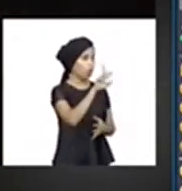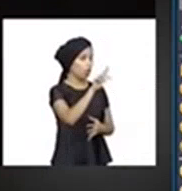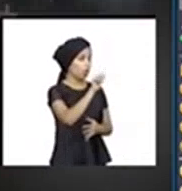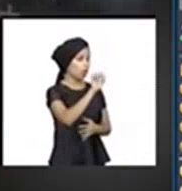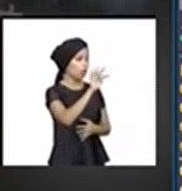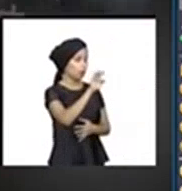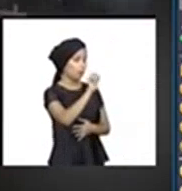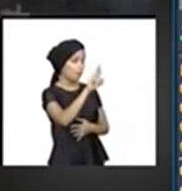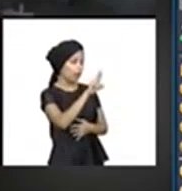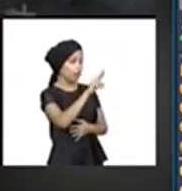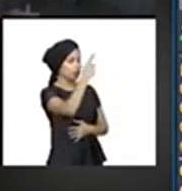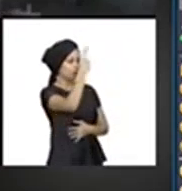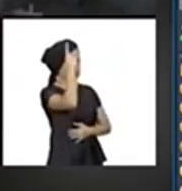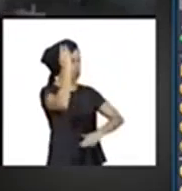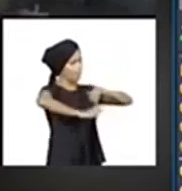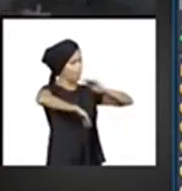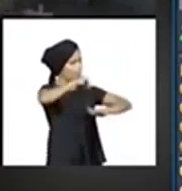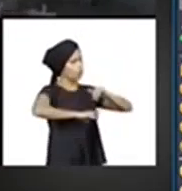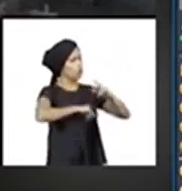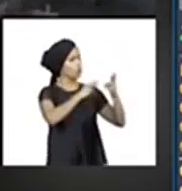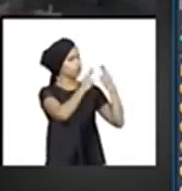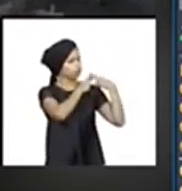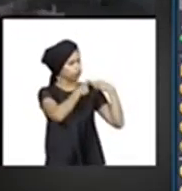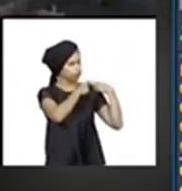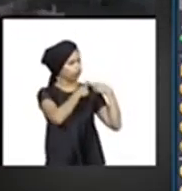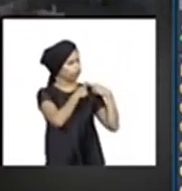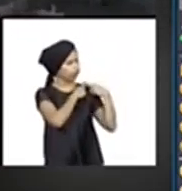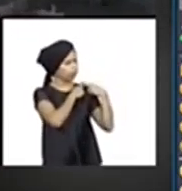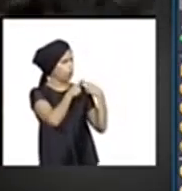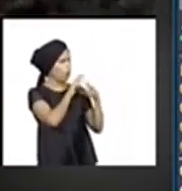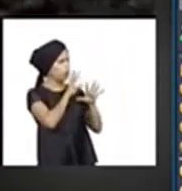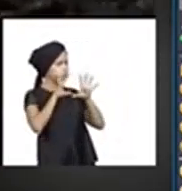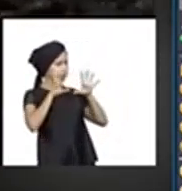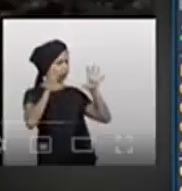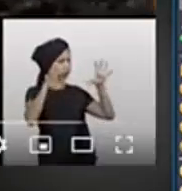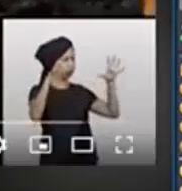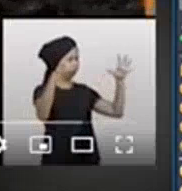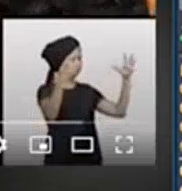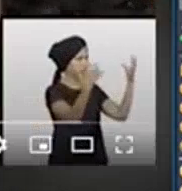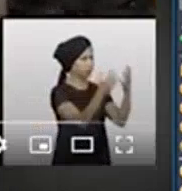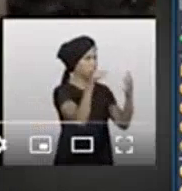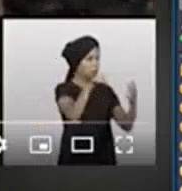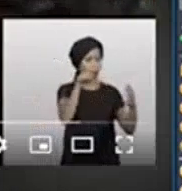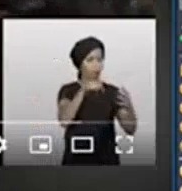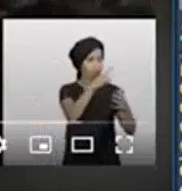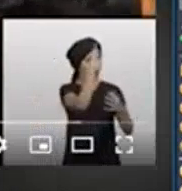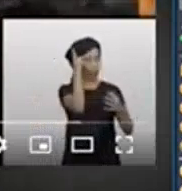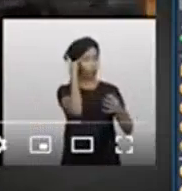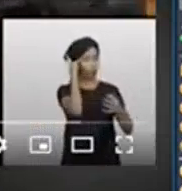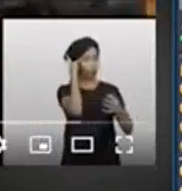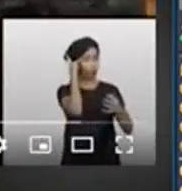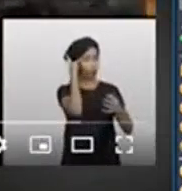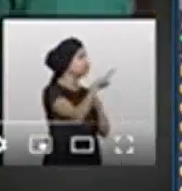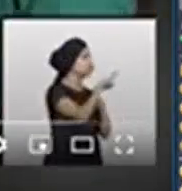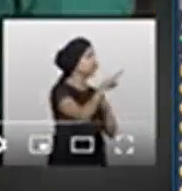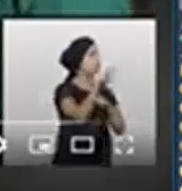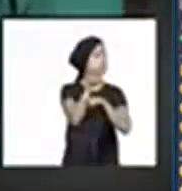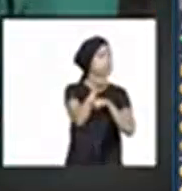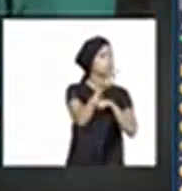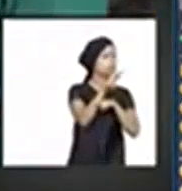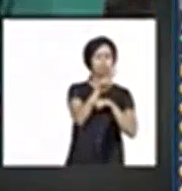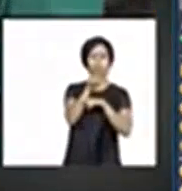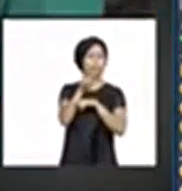envolvidos, são responsáveis por isolar a área e garantir que nenhuma pessoa, nenhum funcionário adentre aonde vai ser a frente detonada.